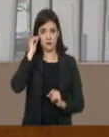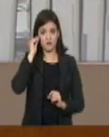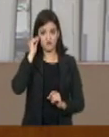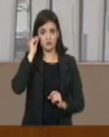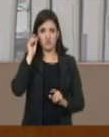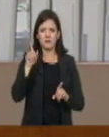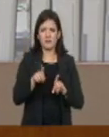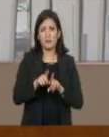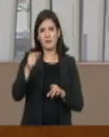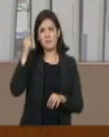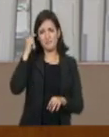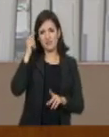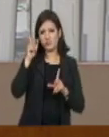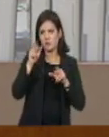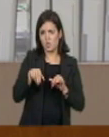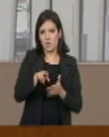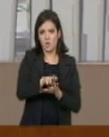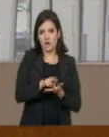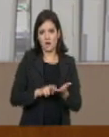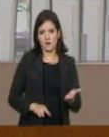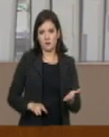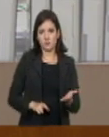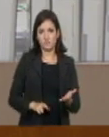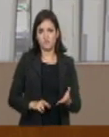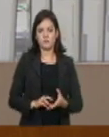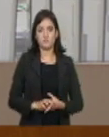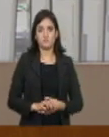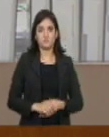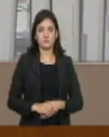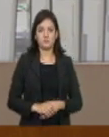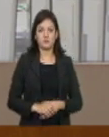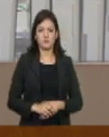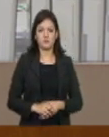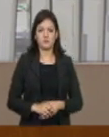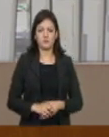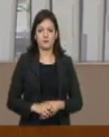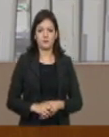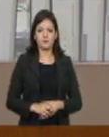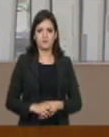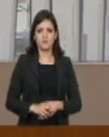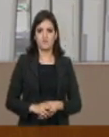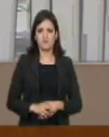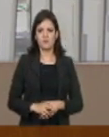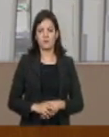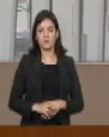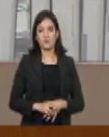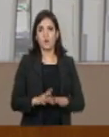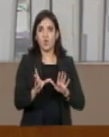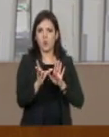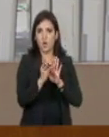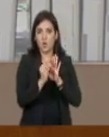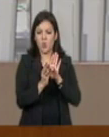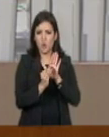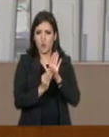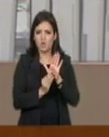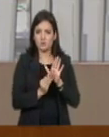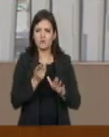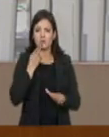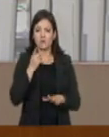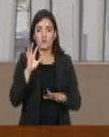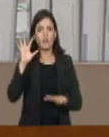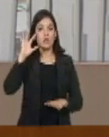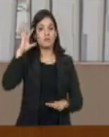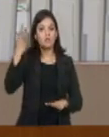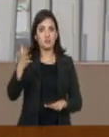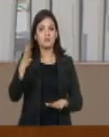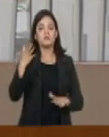que também o fez o relator neste ponto, com o seu conteúdo, que a decisão que ora